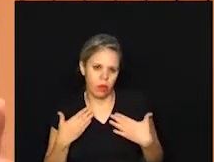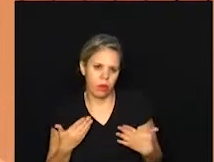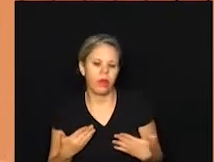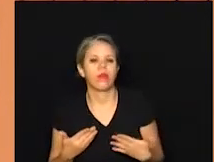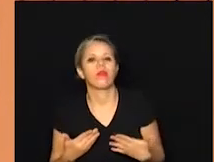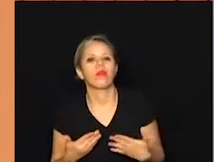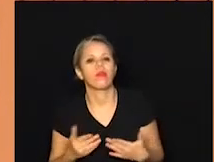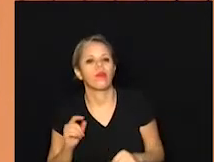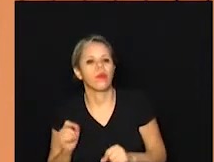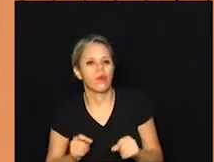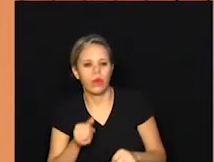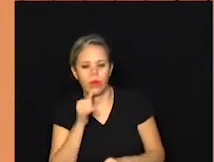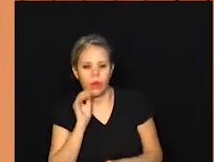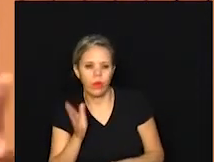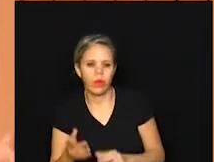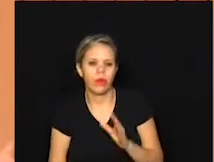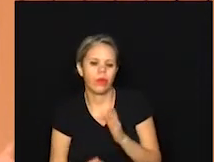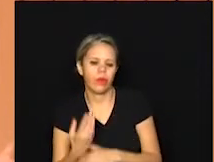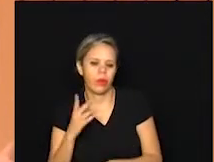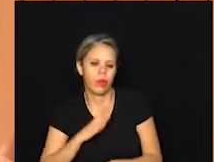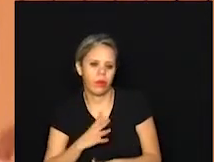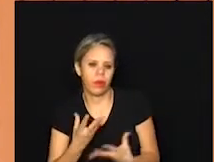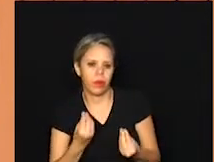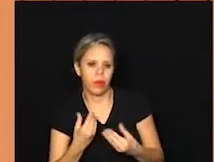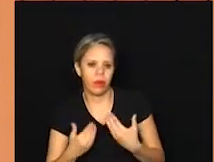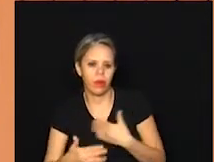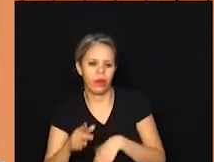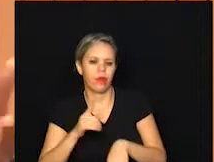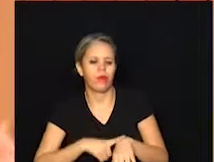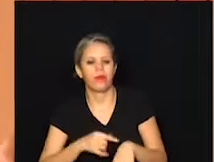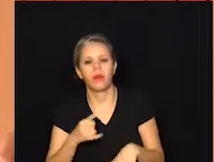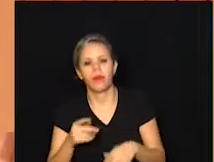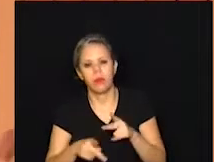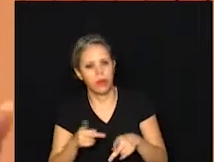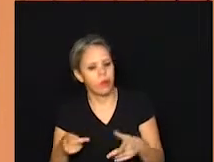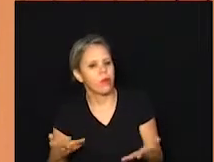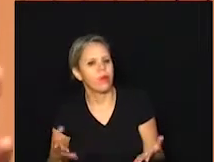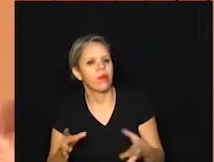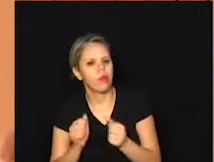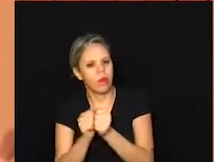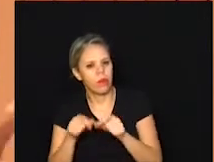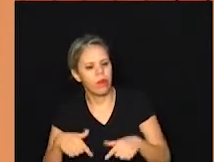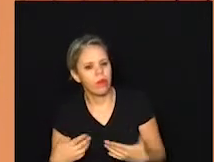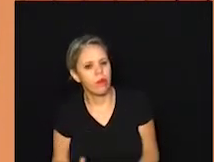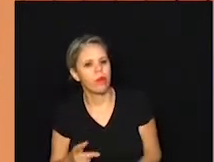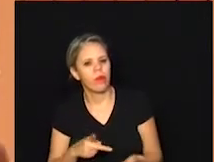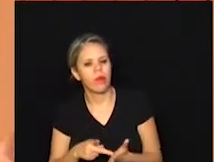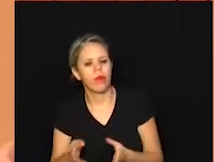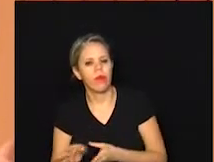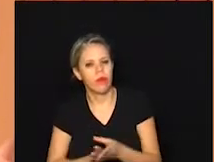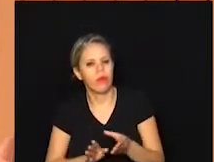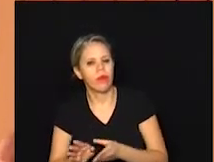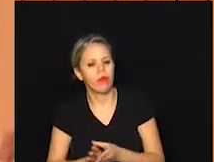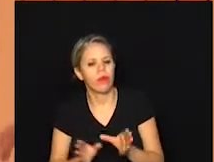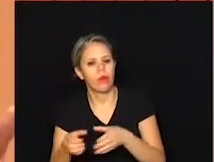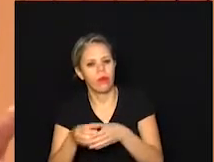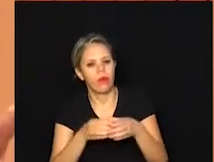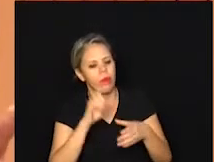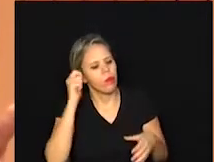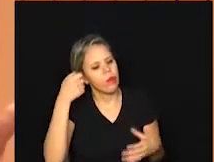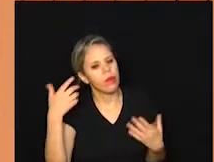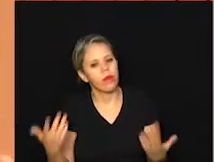debate que ele já vem de muito tempo e a gente está nesse fortalecimento através do Conselho, através das comunidades